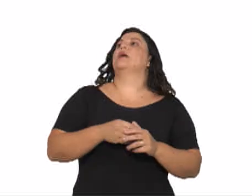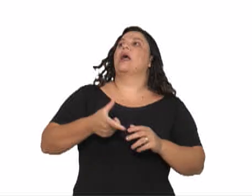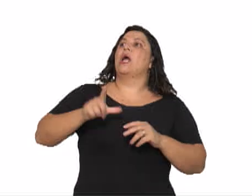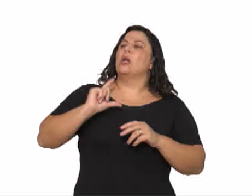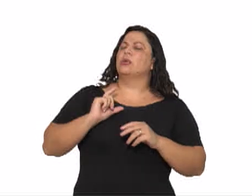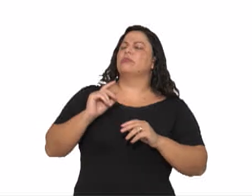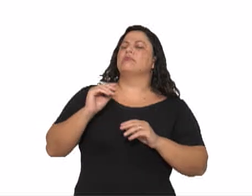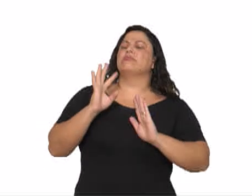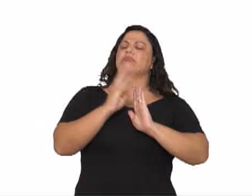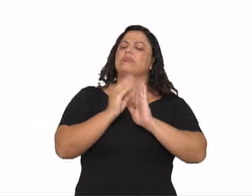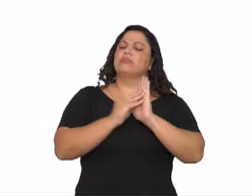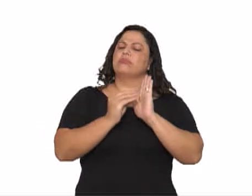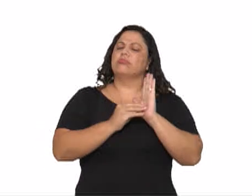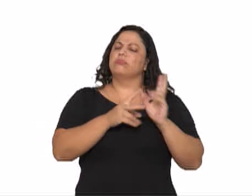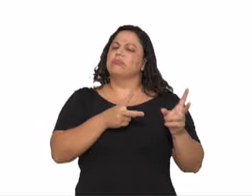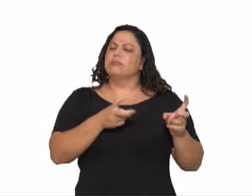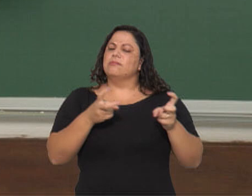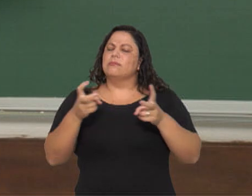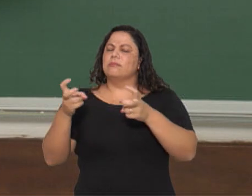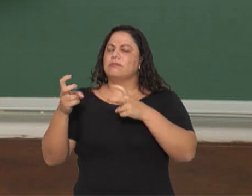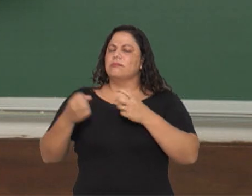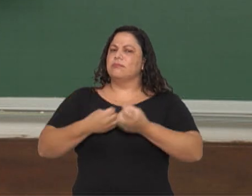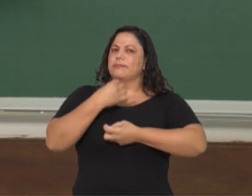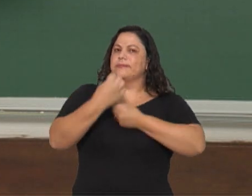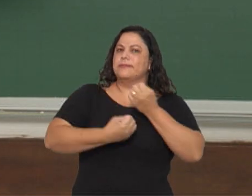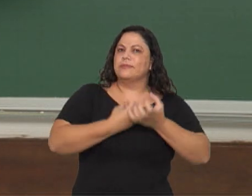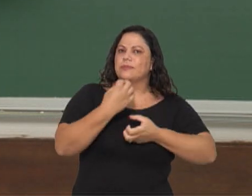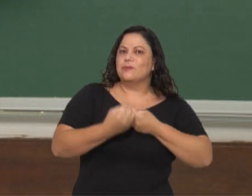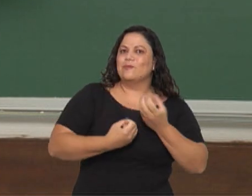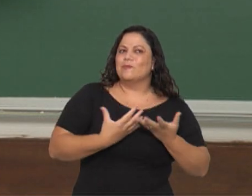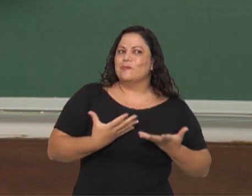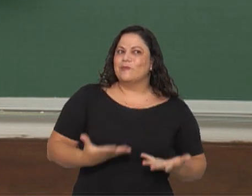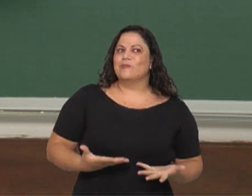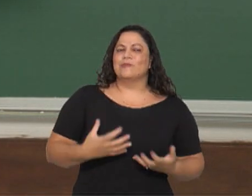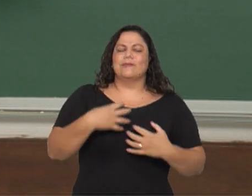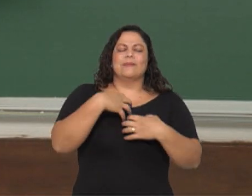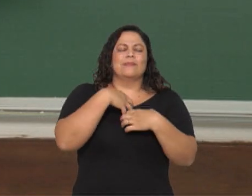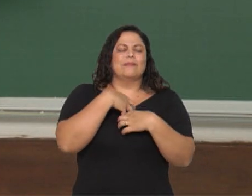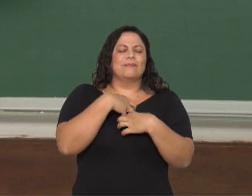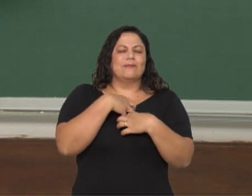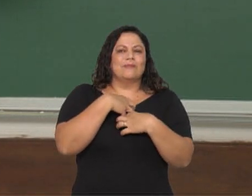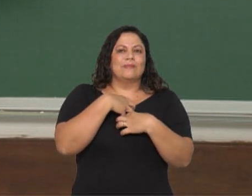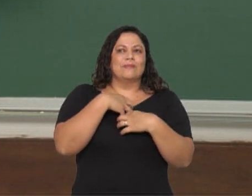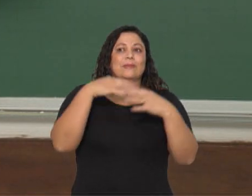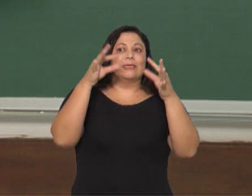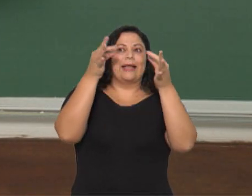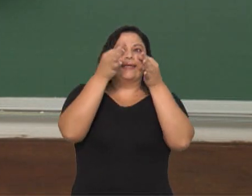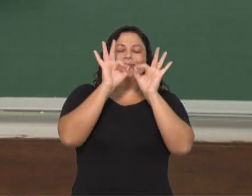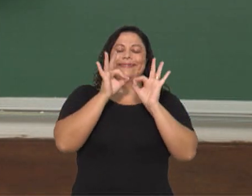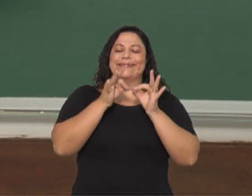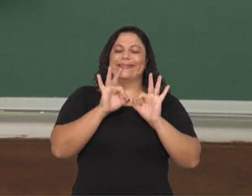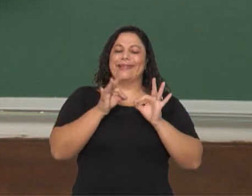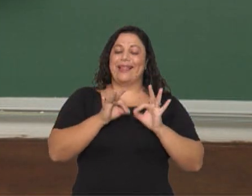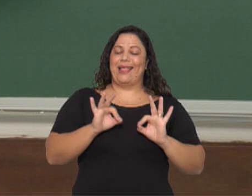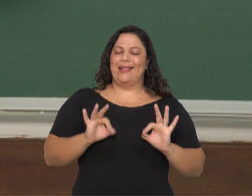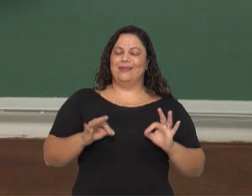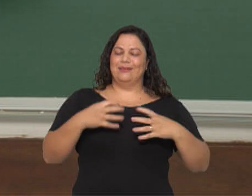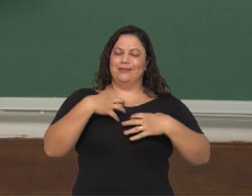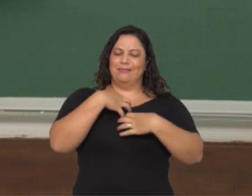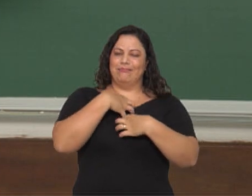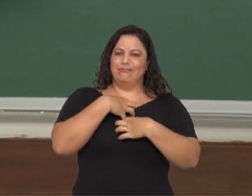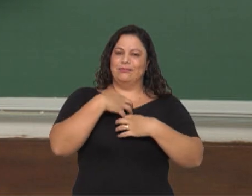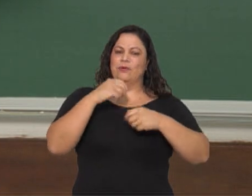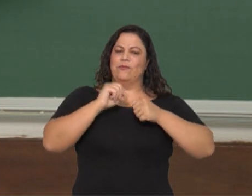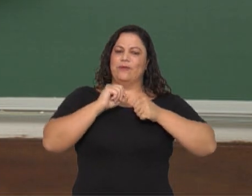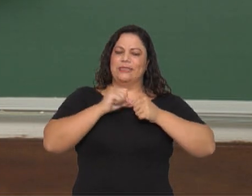vocês o que nós vamos observar nesse poema. Manifestação do sentimento estético, a poesia, né, o fazer,